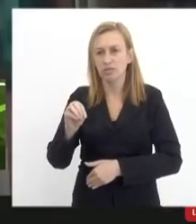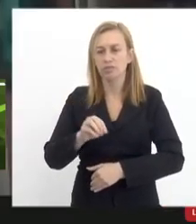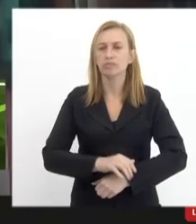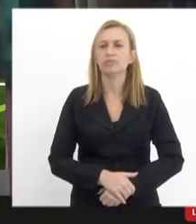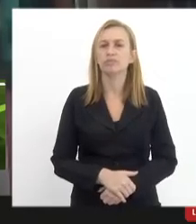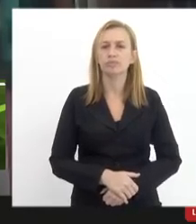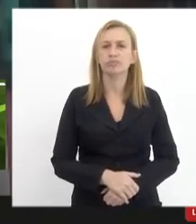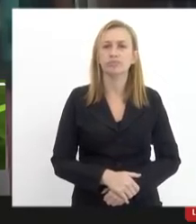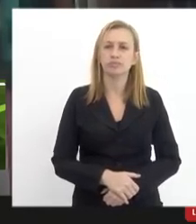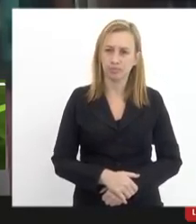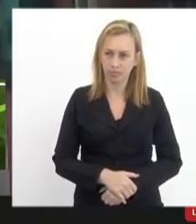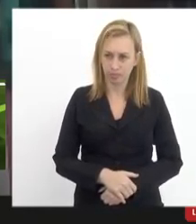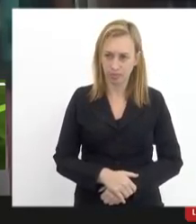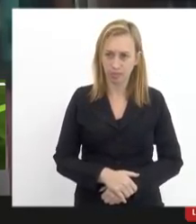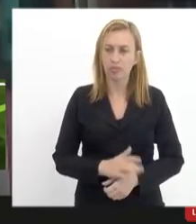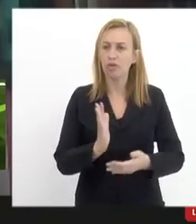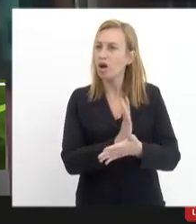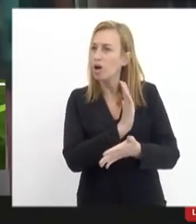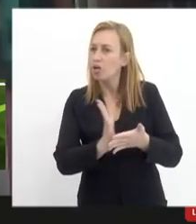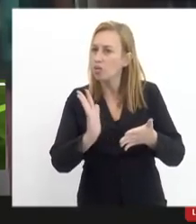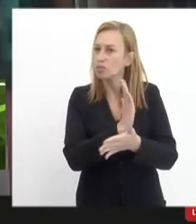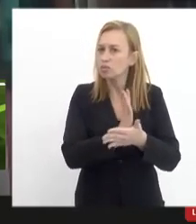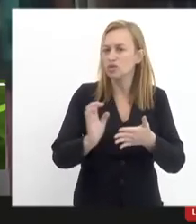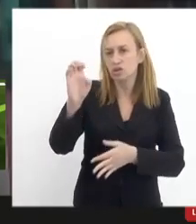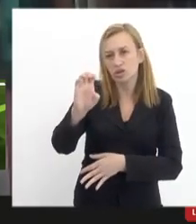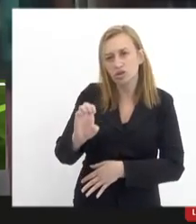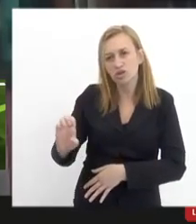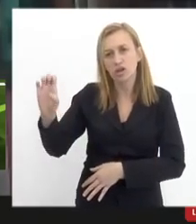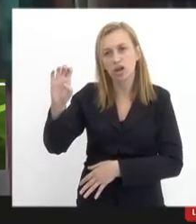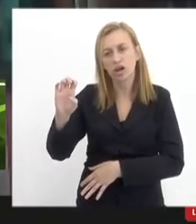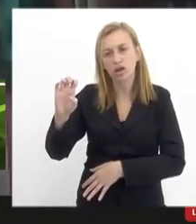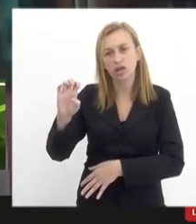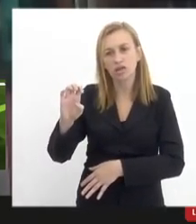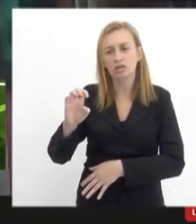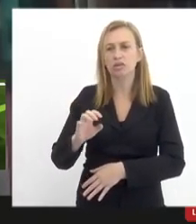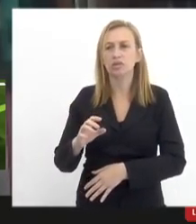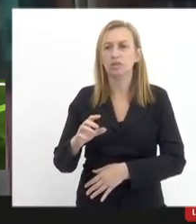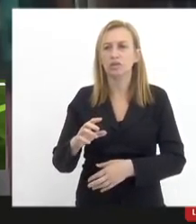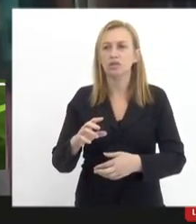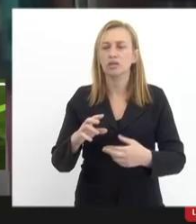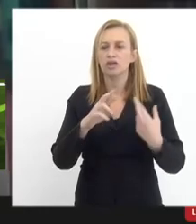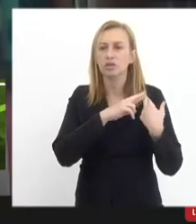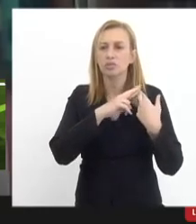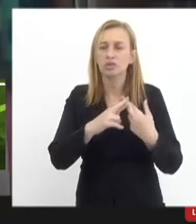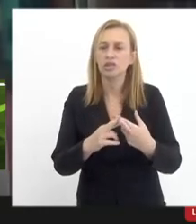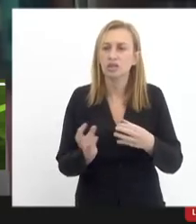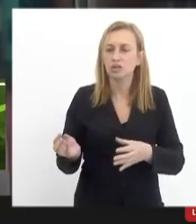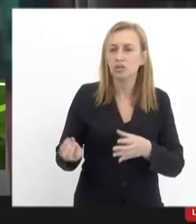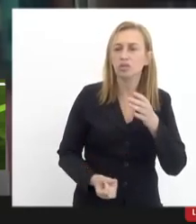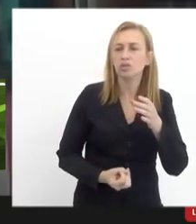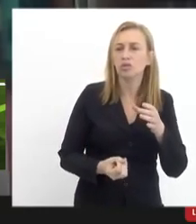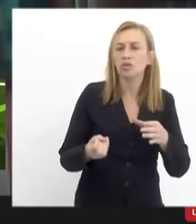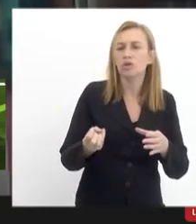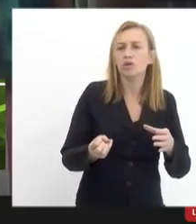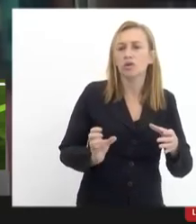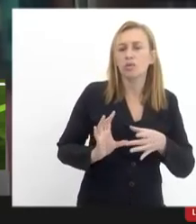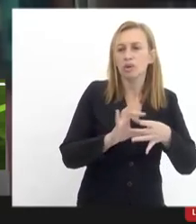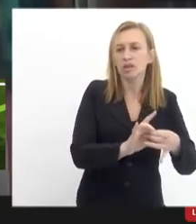Bom, dessa forma, alguns estados tomaram para si a tarefa de complementar a política de patrimônio